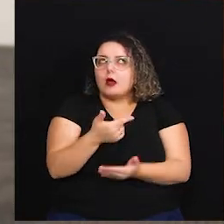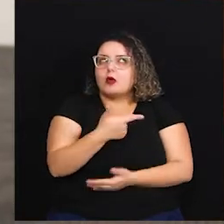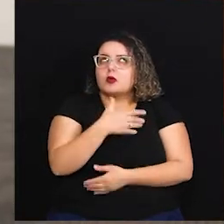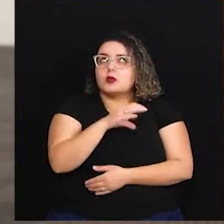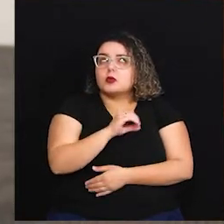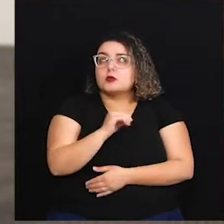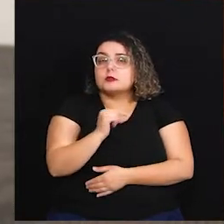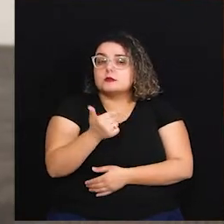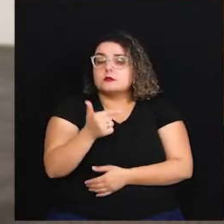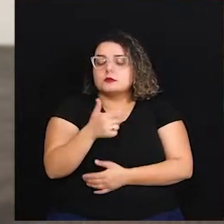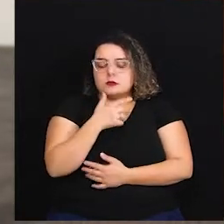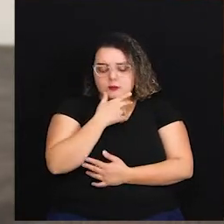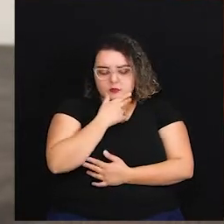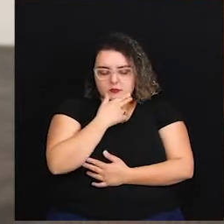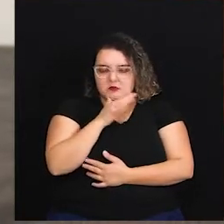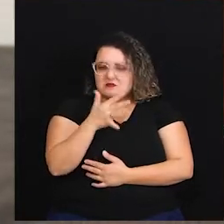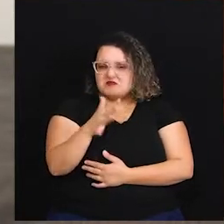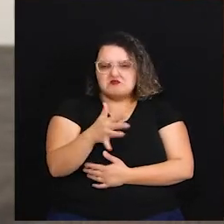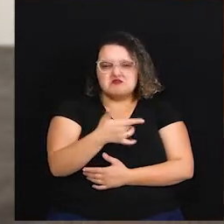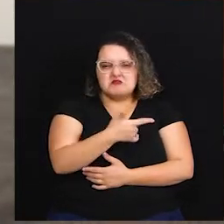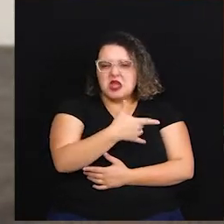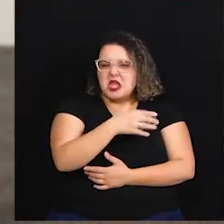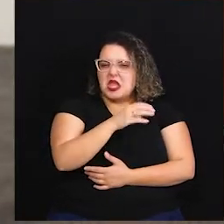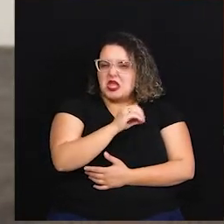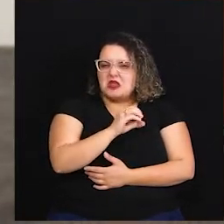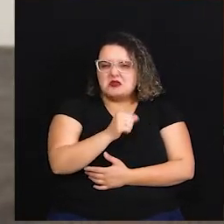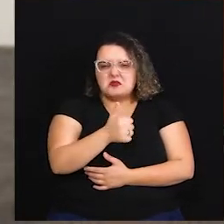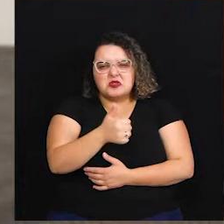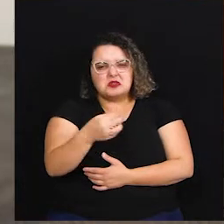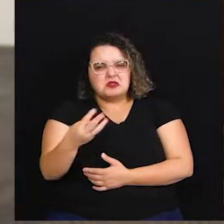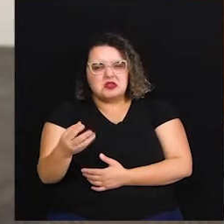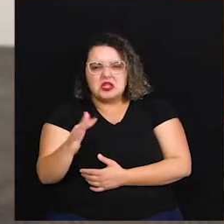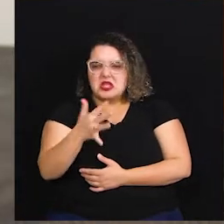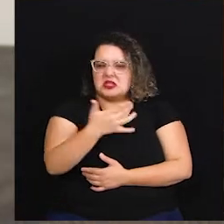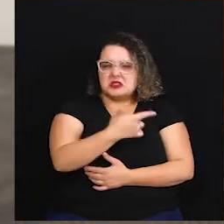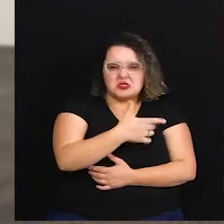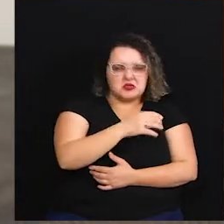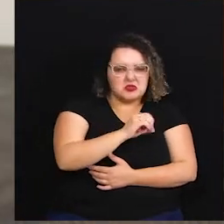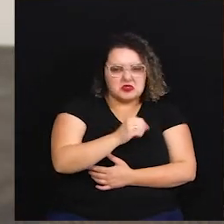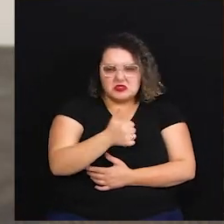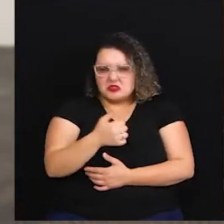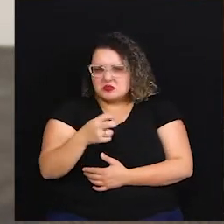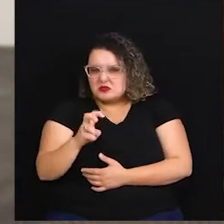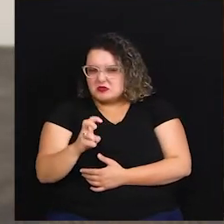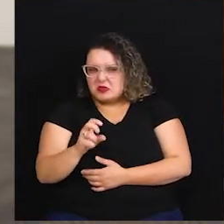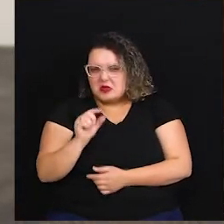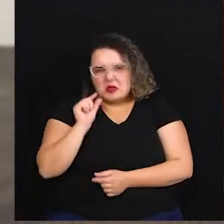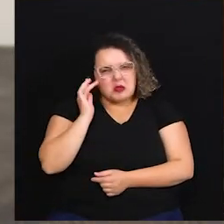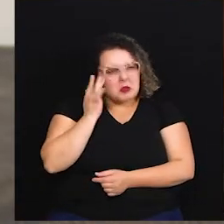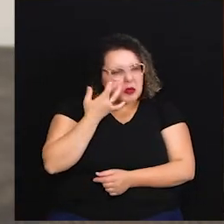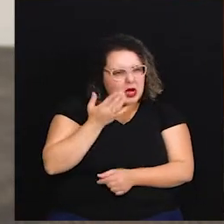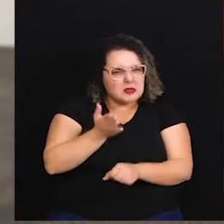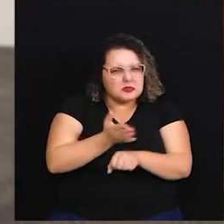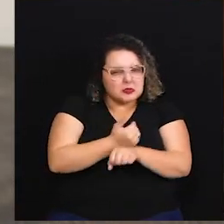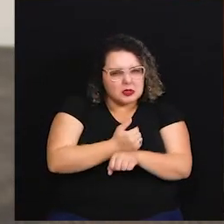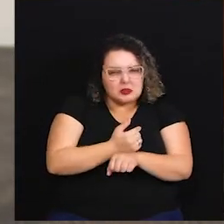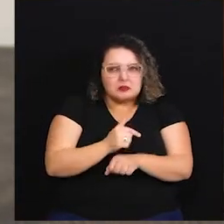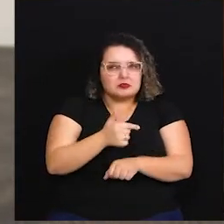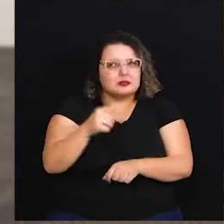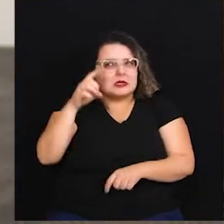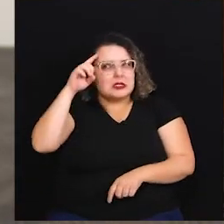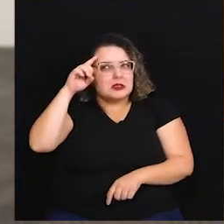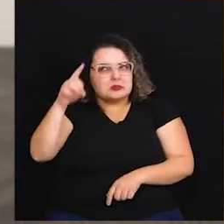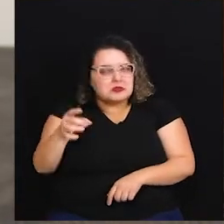estamos em 2022... Por volta de 2013, 2014, um pouco antes, eu não tenho assim a